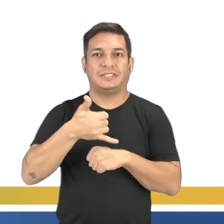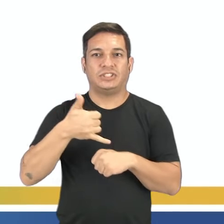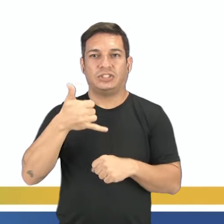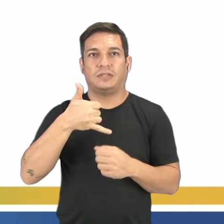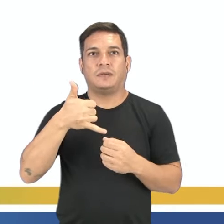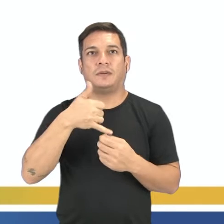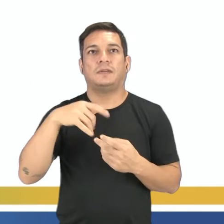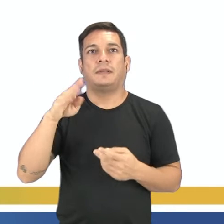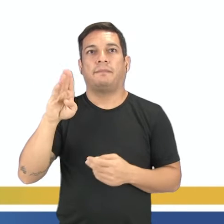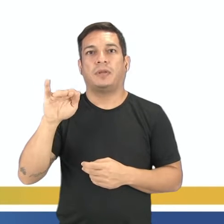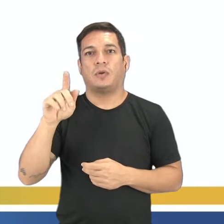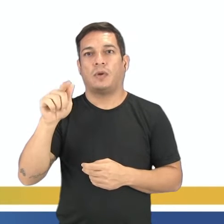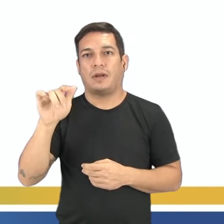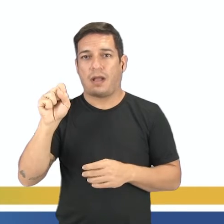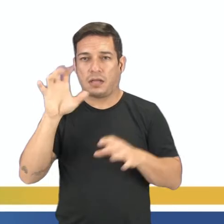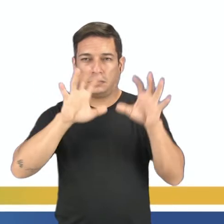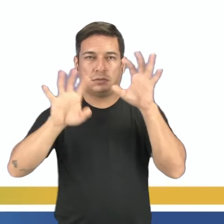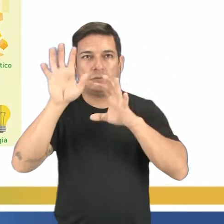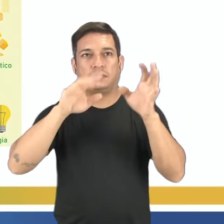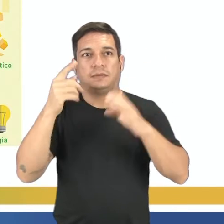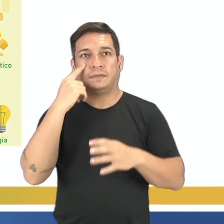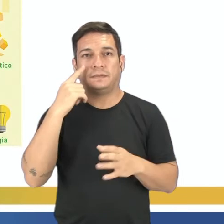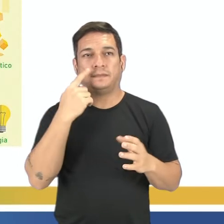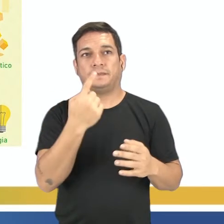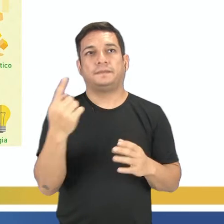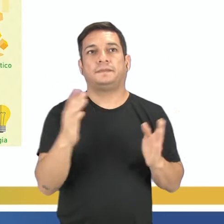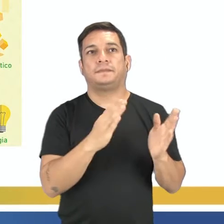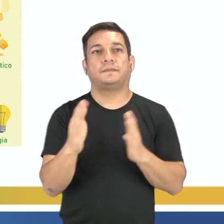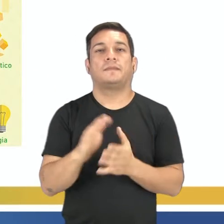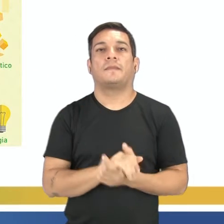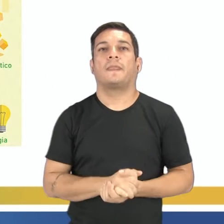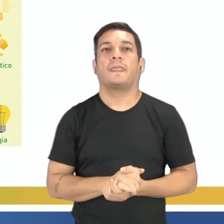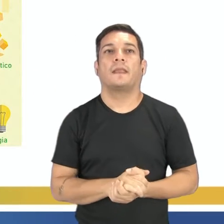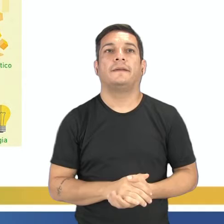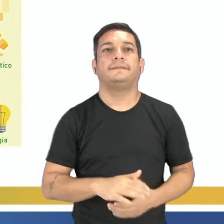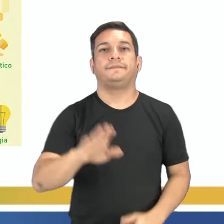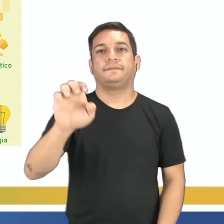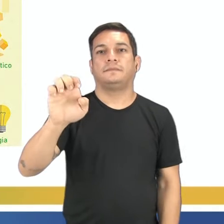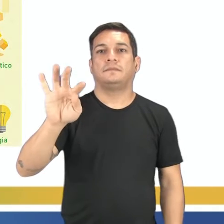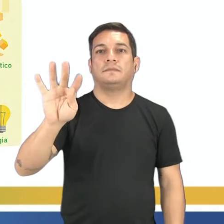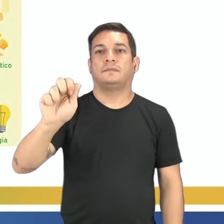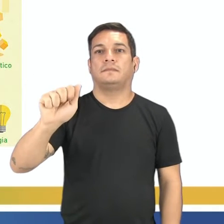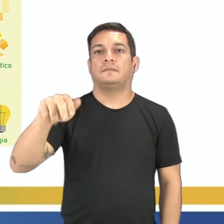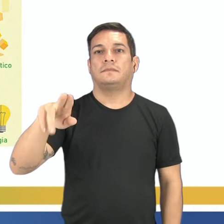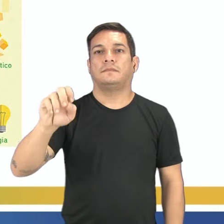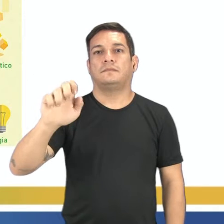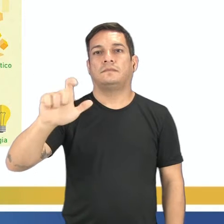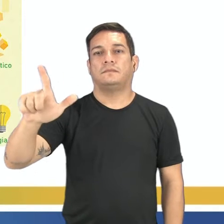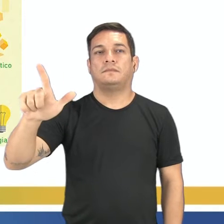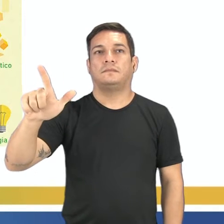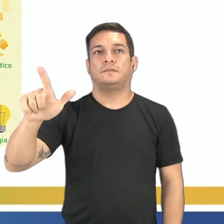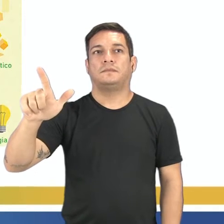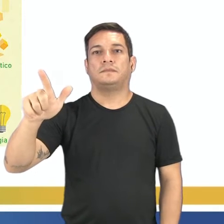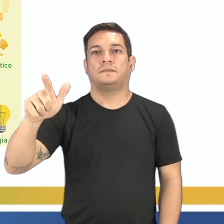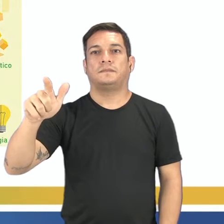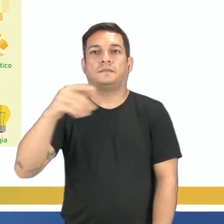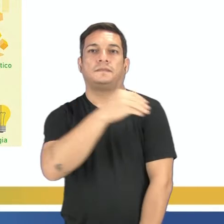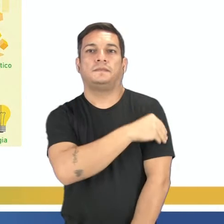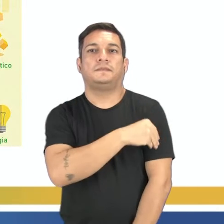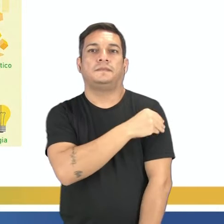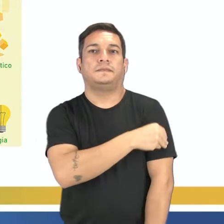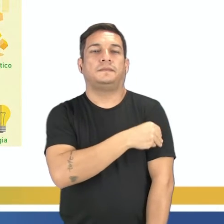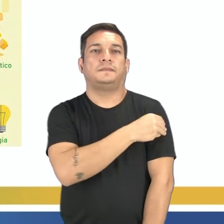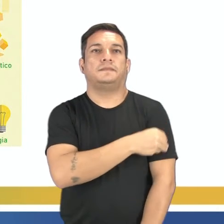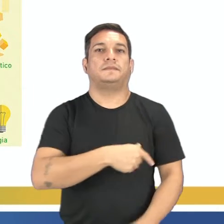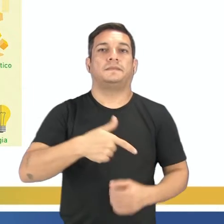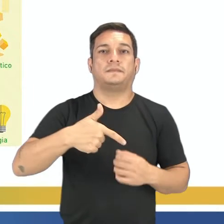nós vamos falar de cada um deles a seguir. O etanol, que nós acabamos de falar sobre bioálcool,